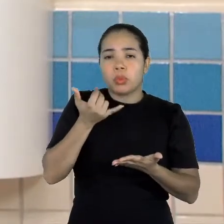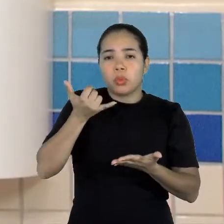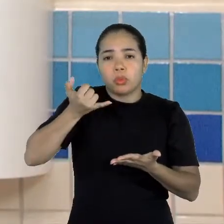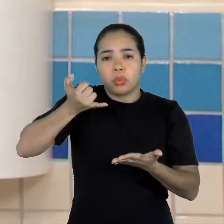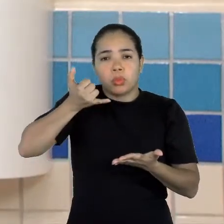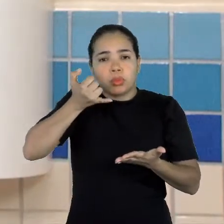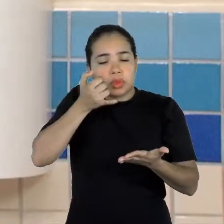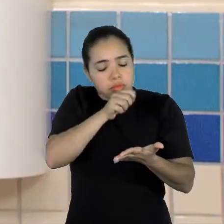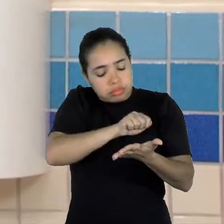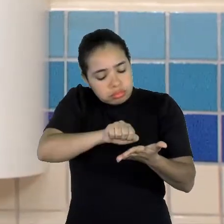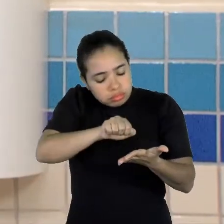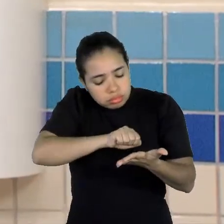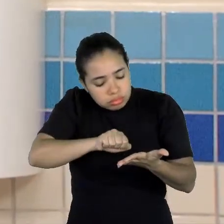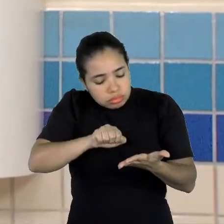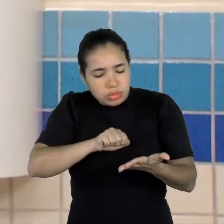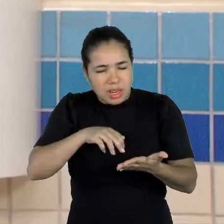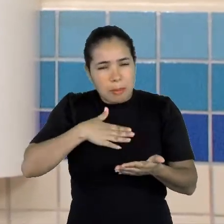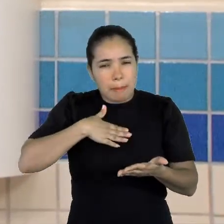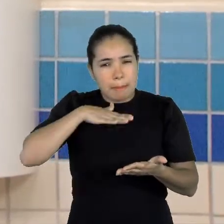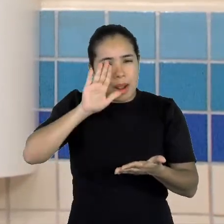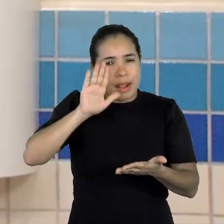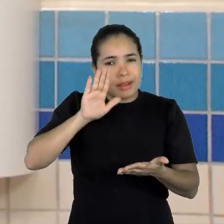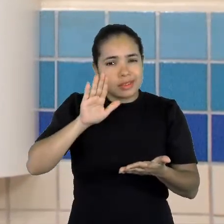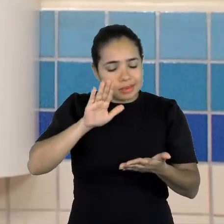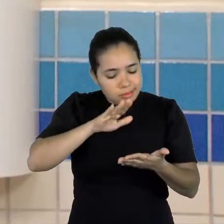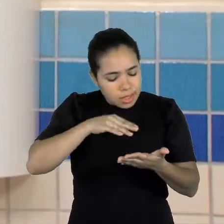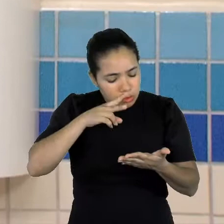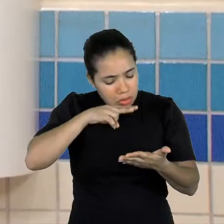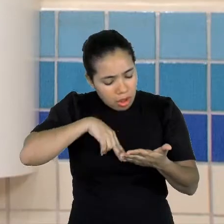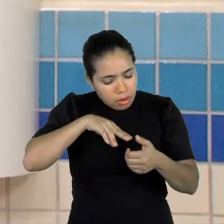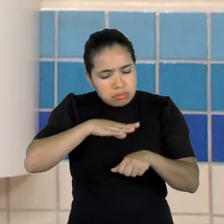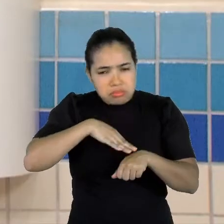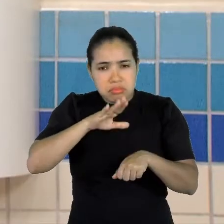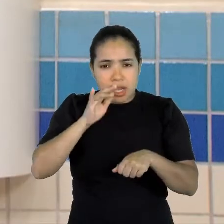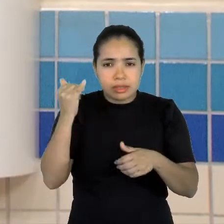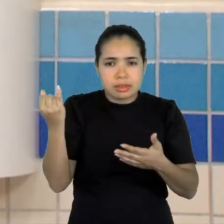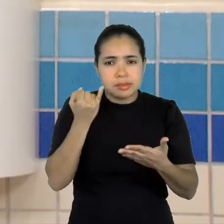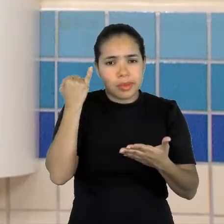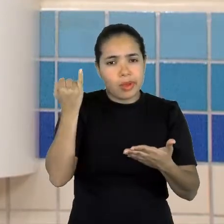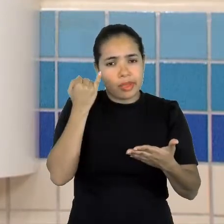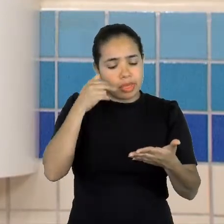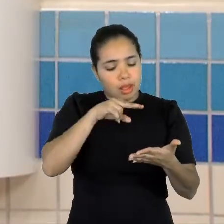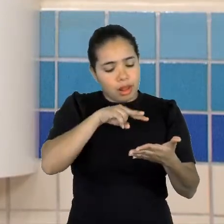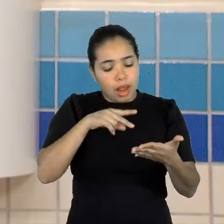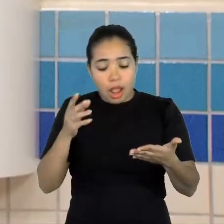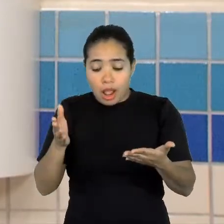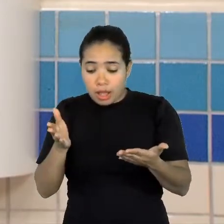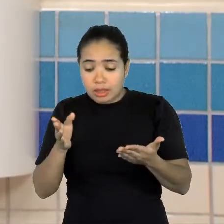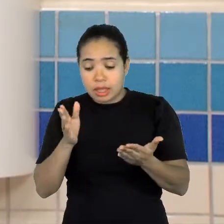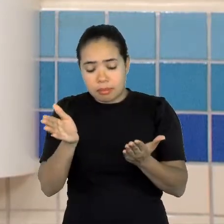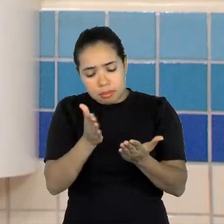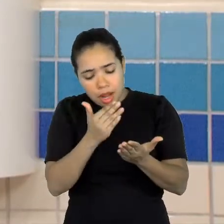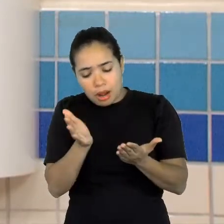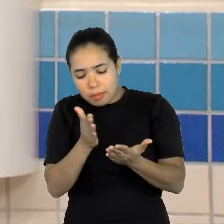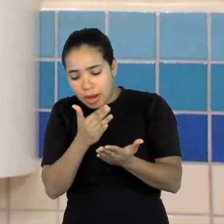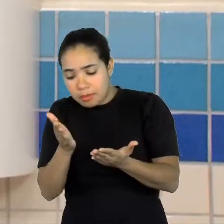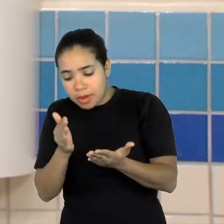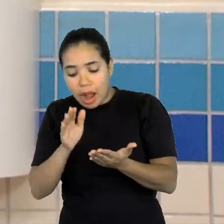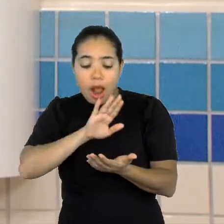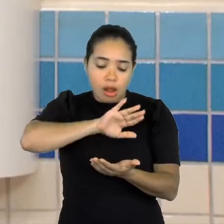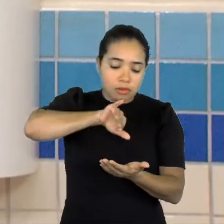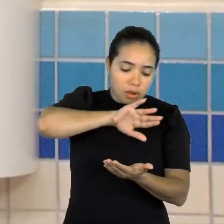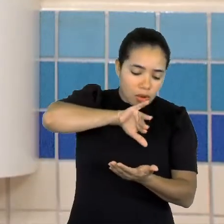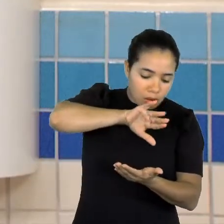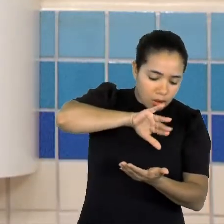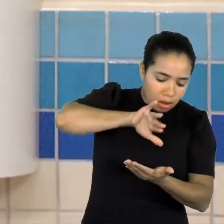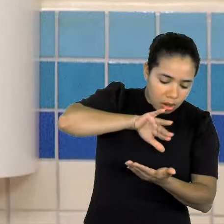lá nas partes que eu considero o quê? Mais importantes, para quando eu voltar lá, para começar a fazer o meu resumo, eu saber que